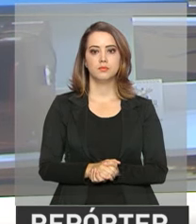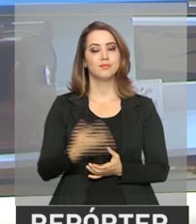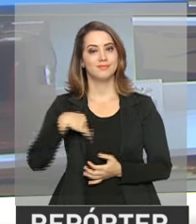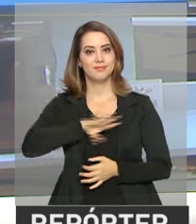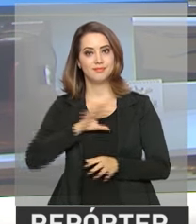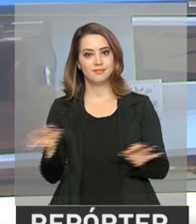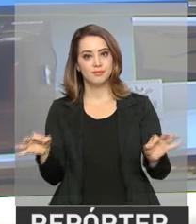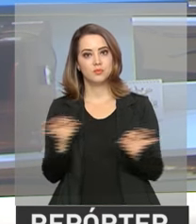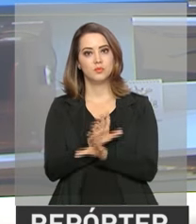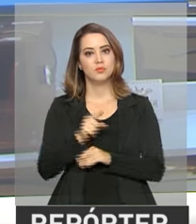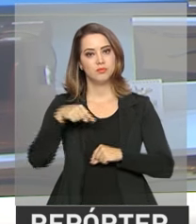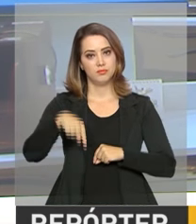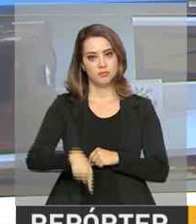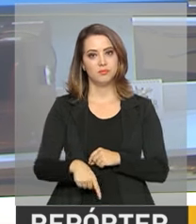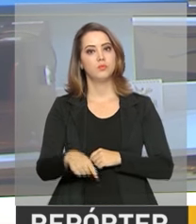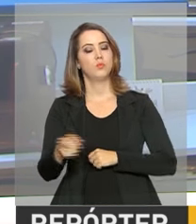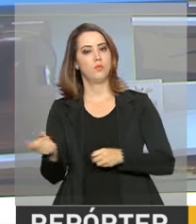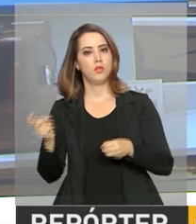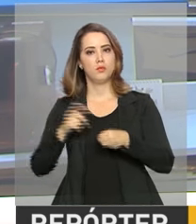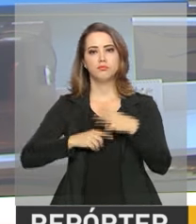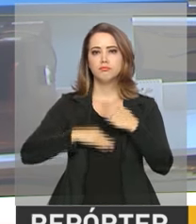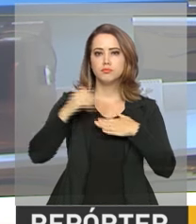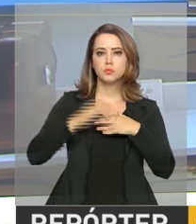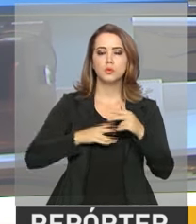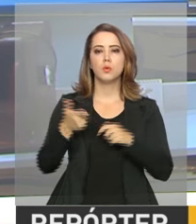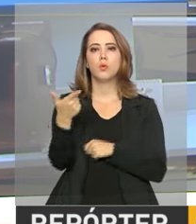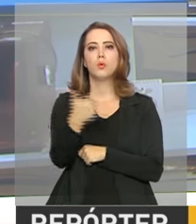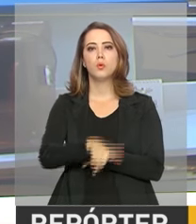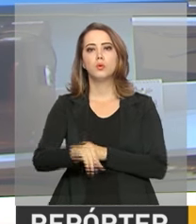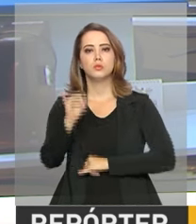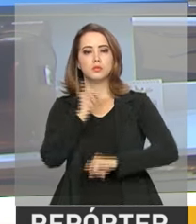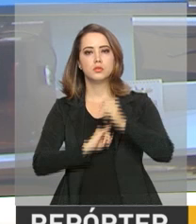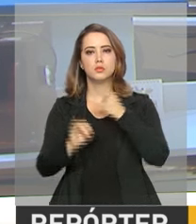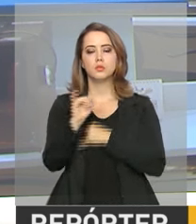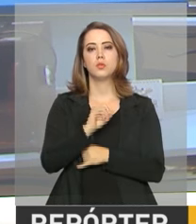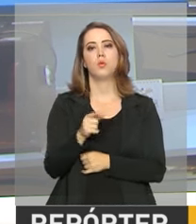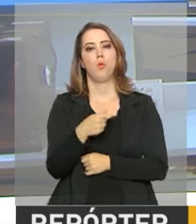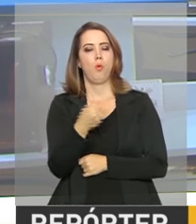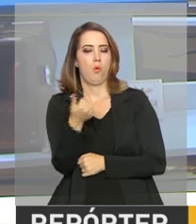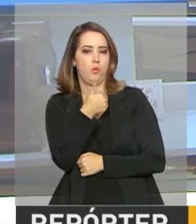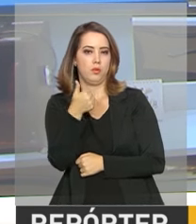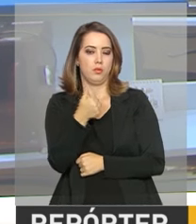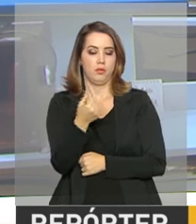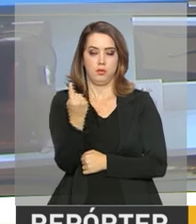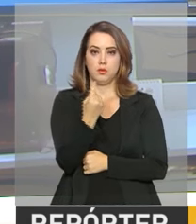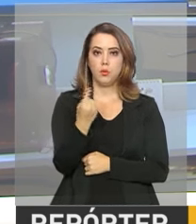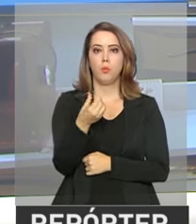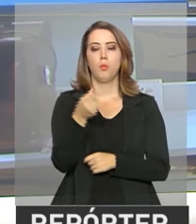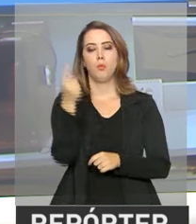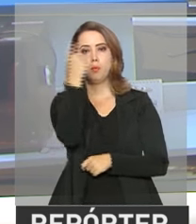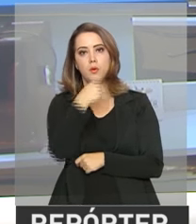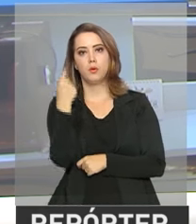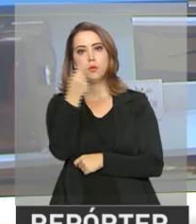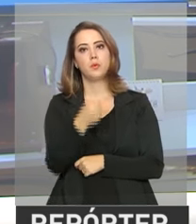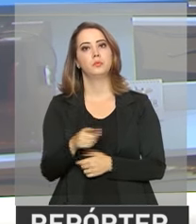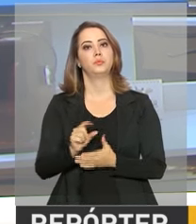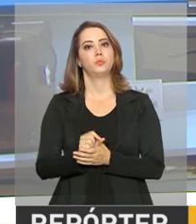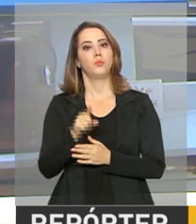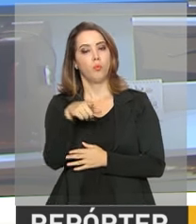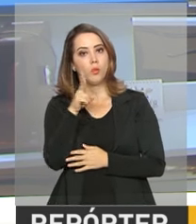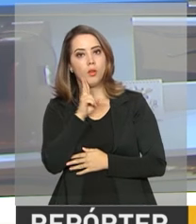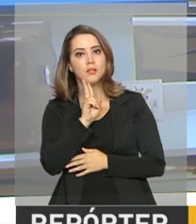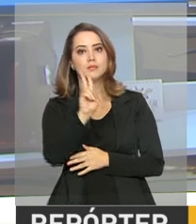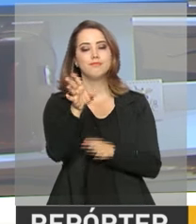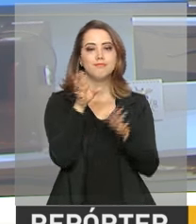Nós ficamos por aqui. Voltamos a qualquer momento com outras informações ou daqui a uma hora na próxima edição do Repórter NBR.